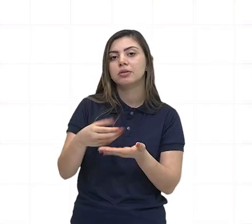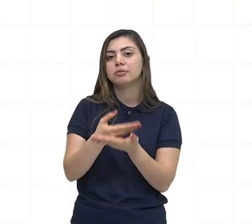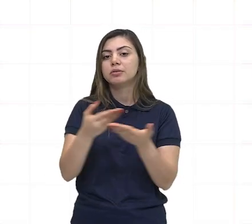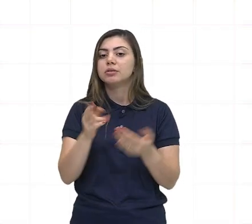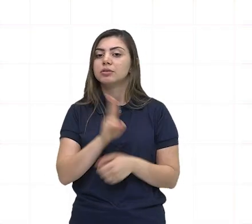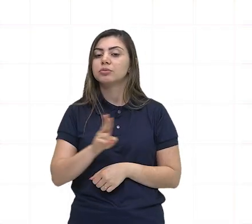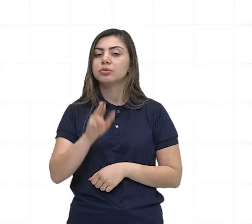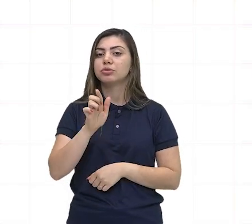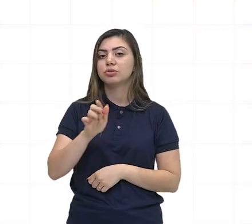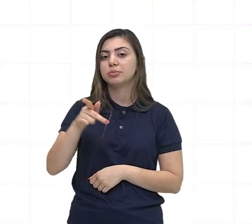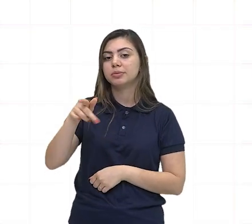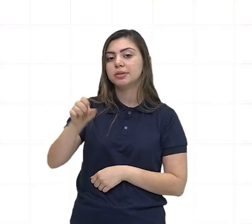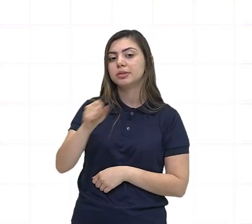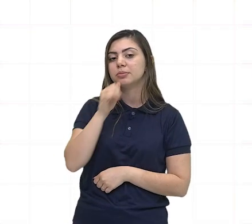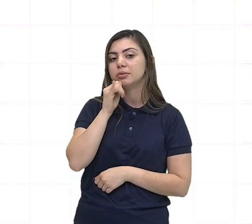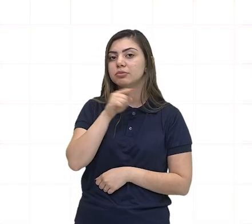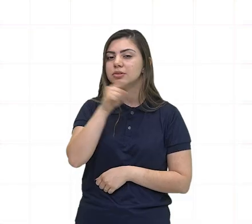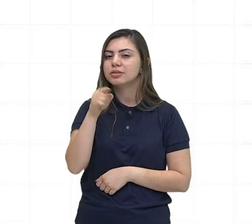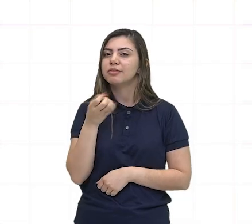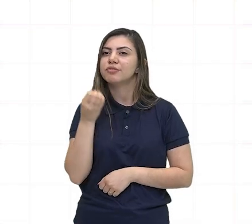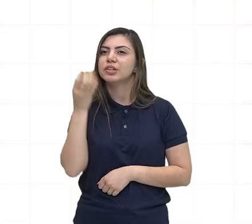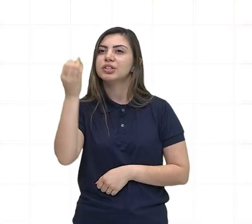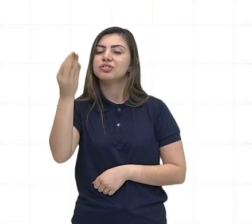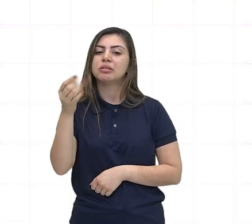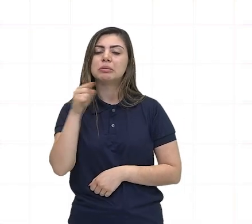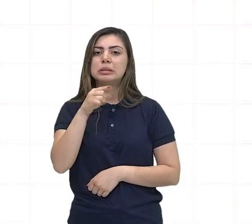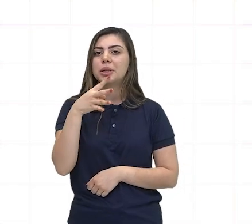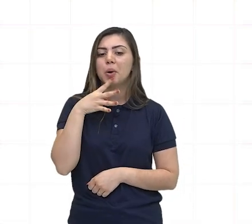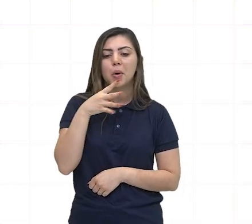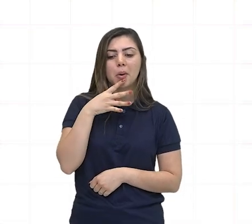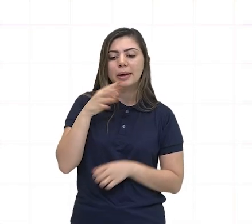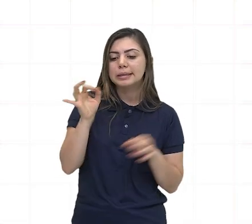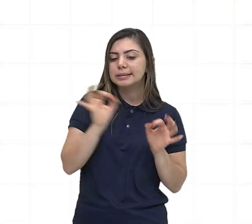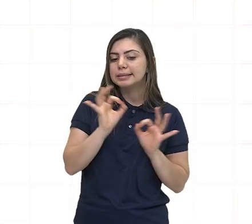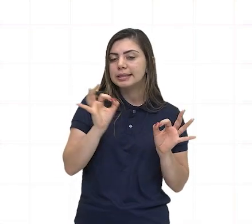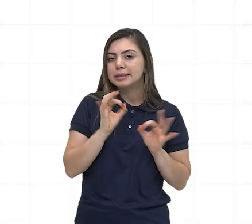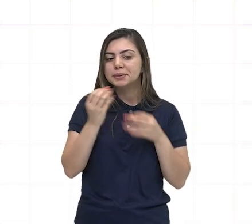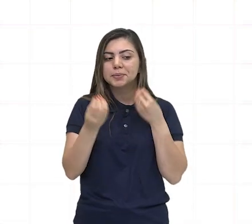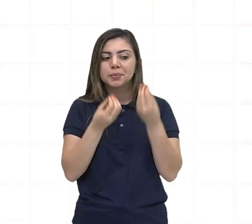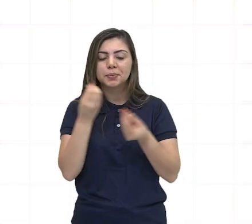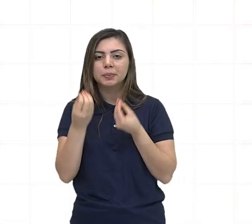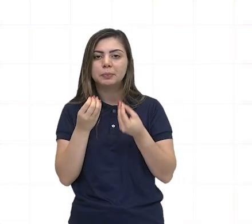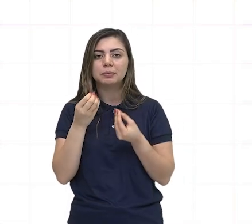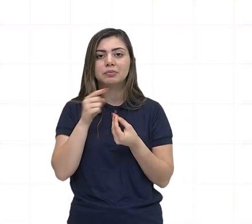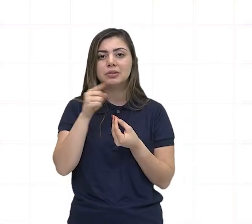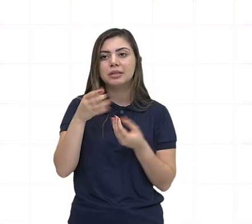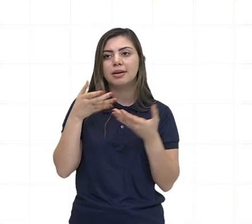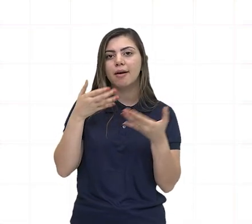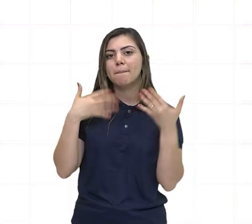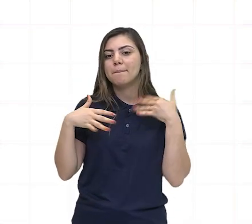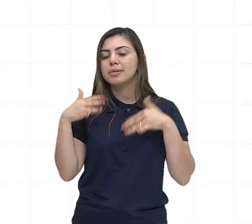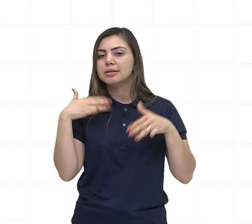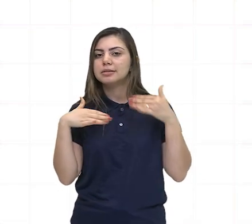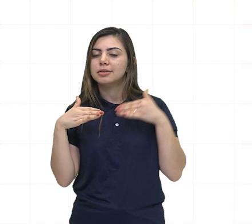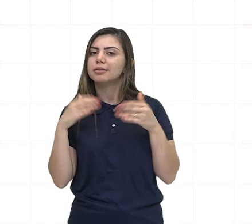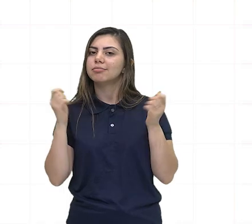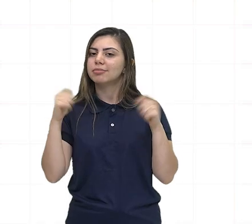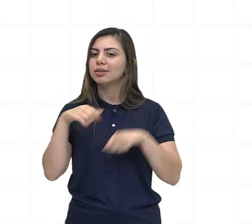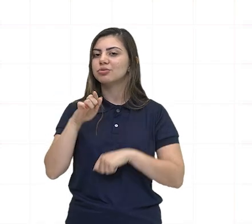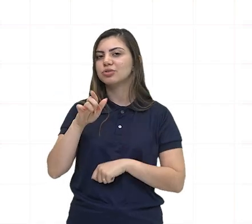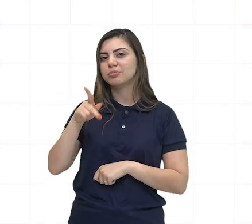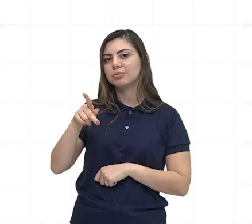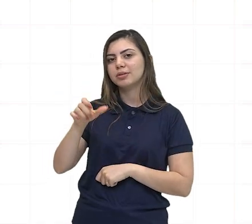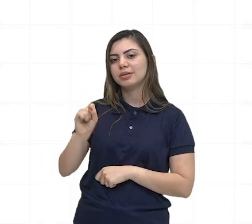GPS quando você está viajando, você não conhece um lugar e você pode estar utilizando o